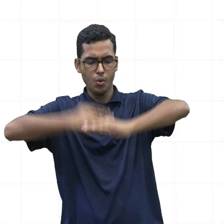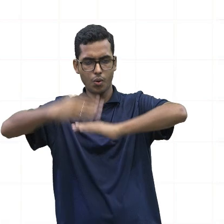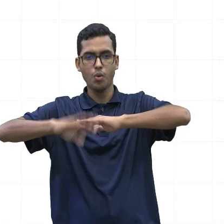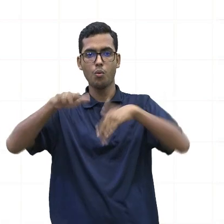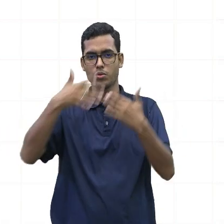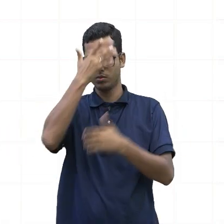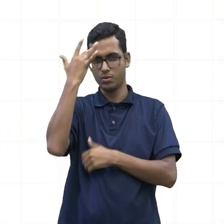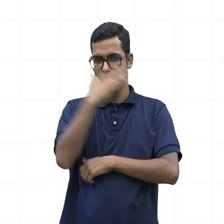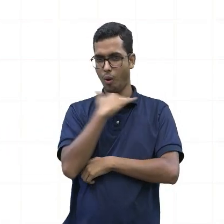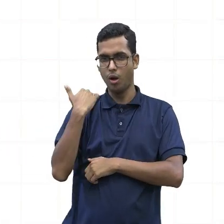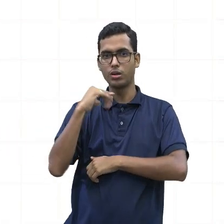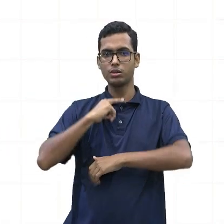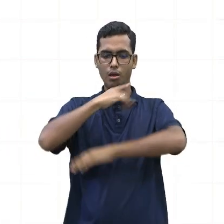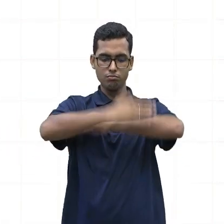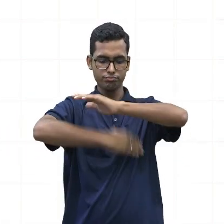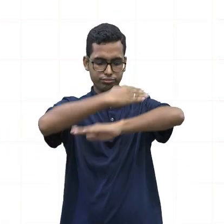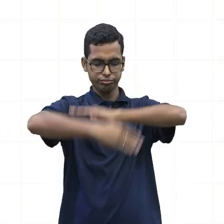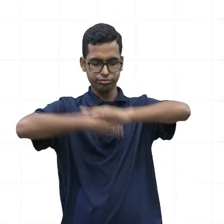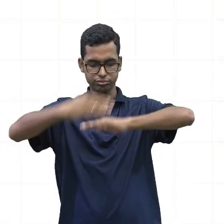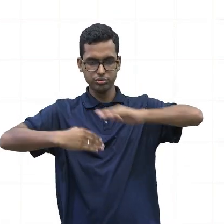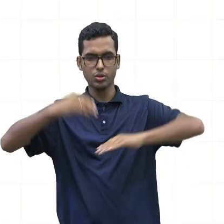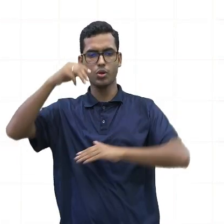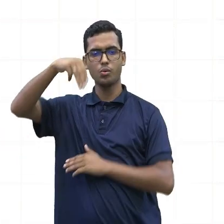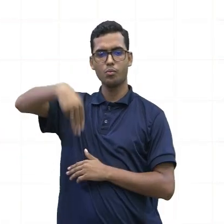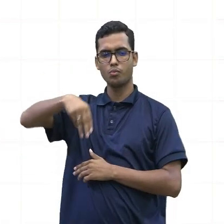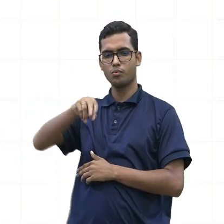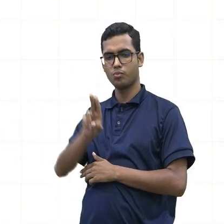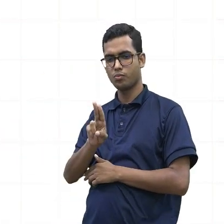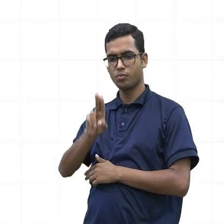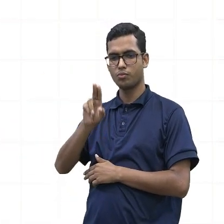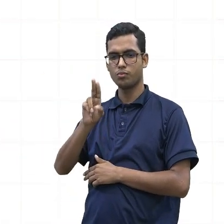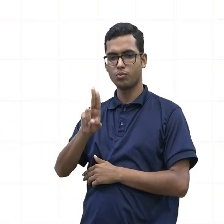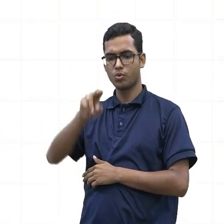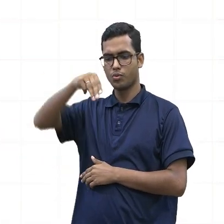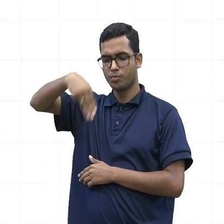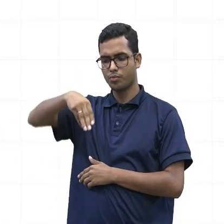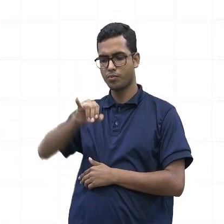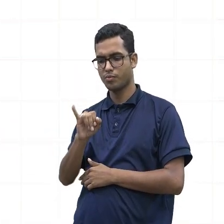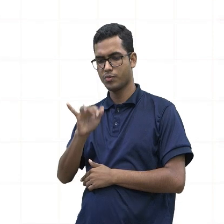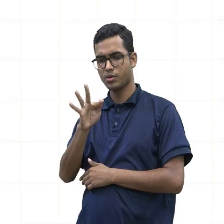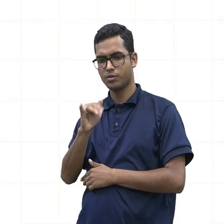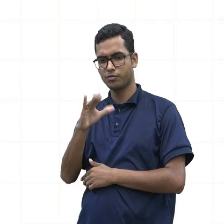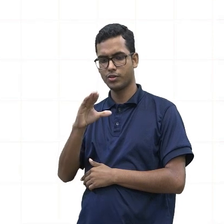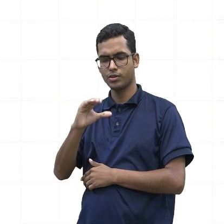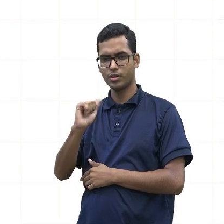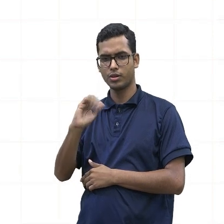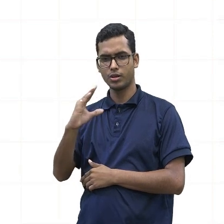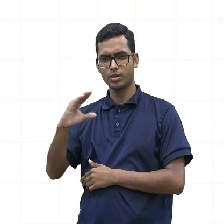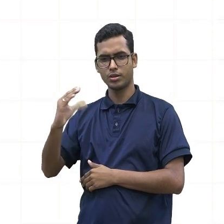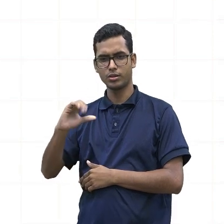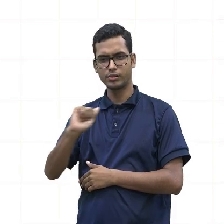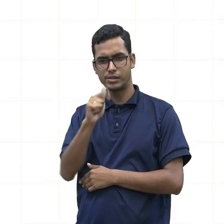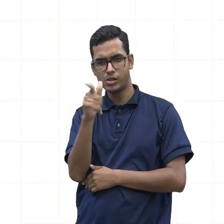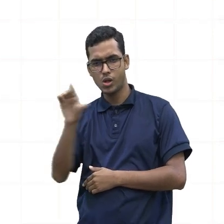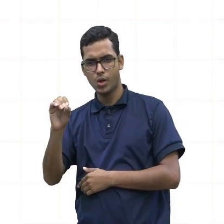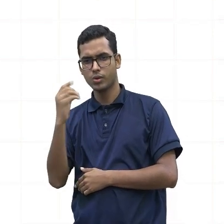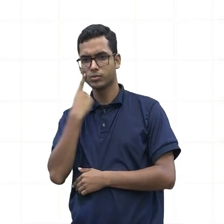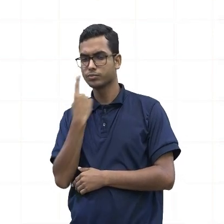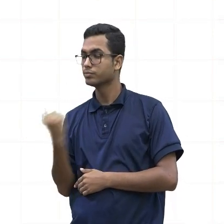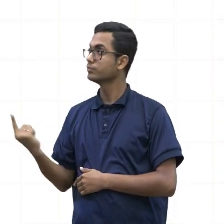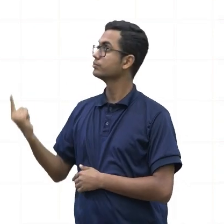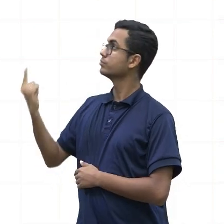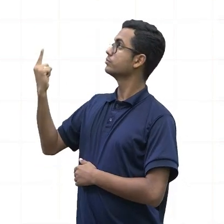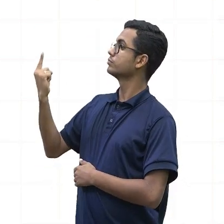que dá para observar como é que acontecia a mumificação dentro da África.